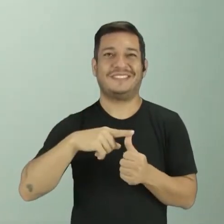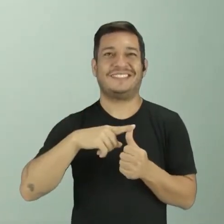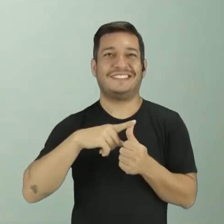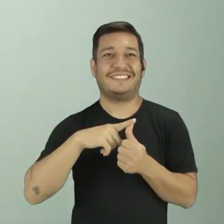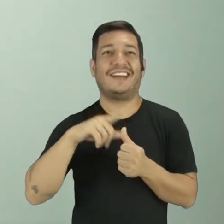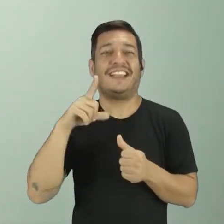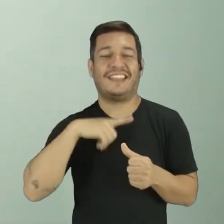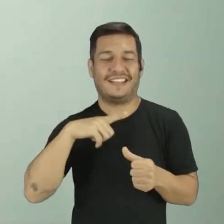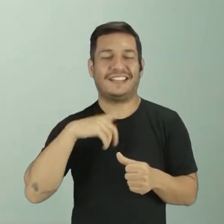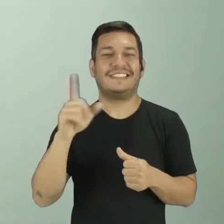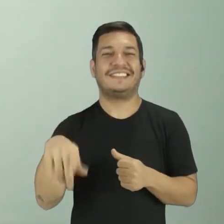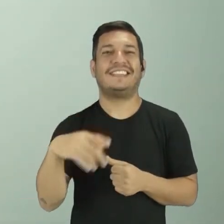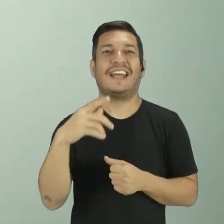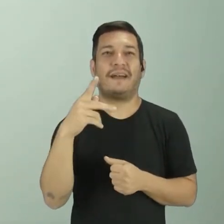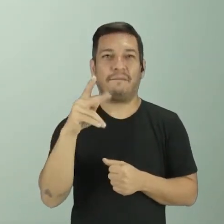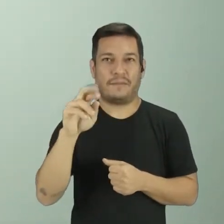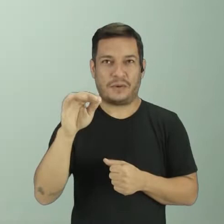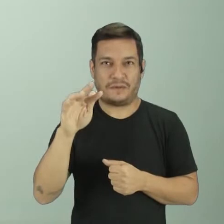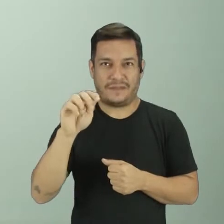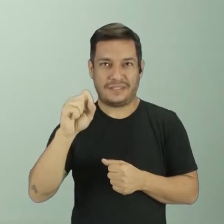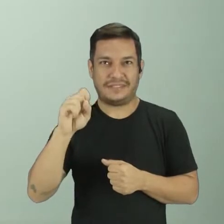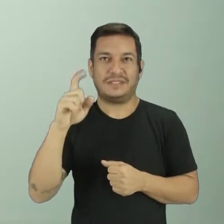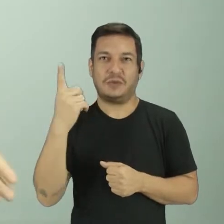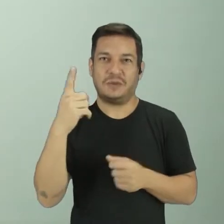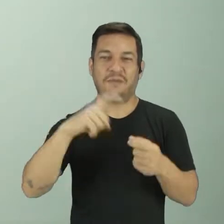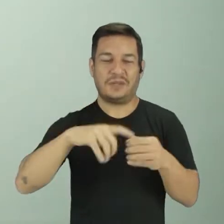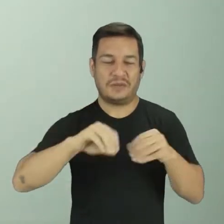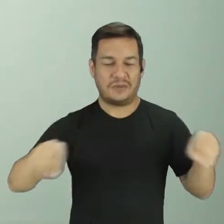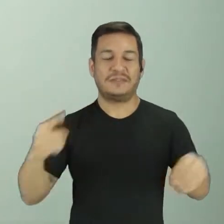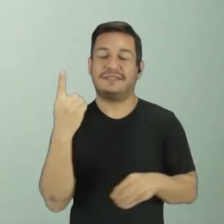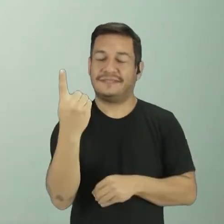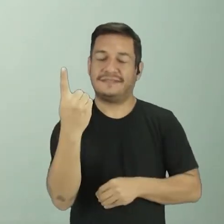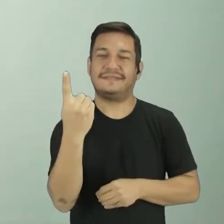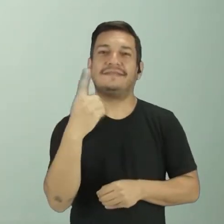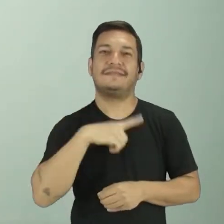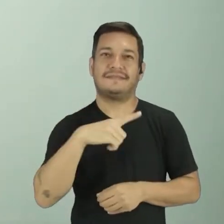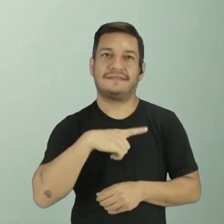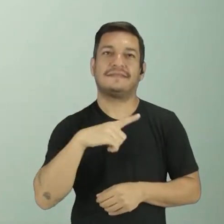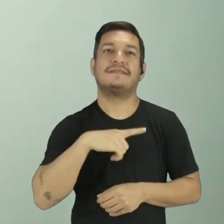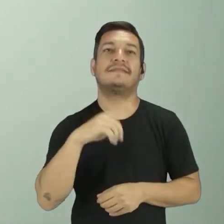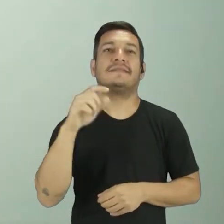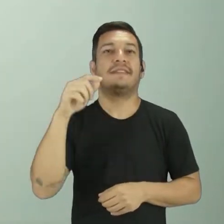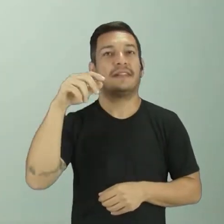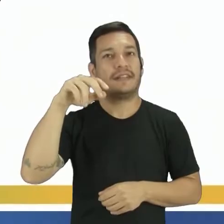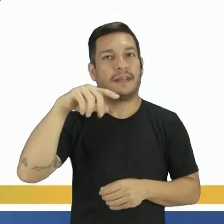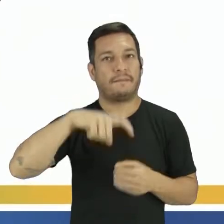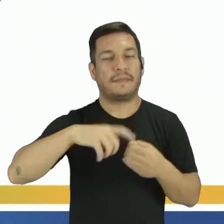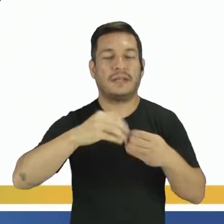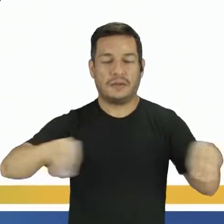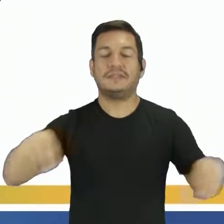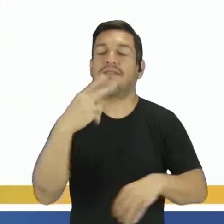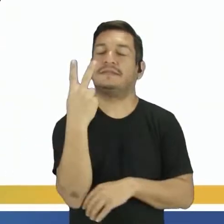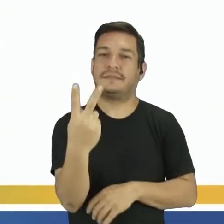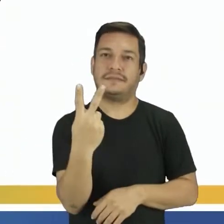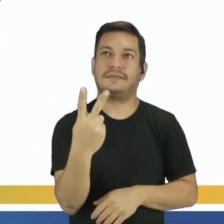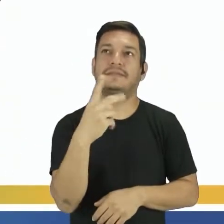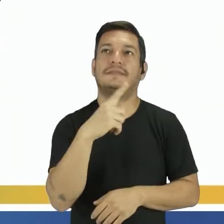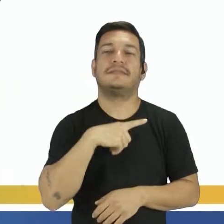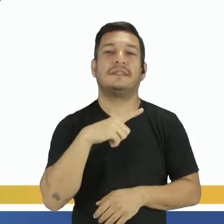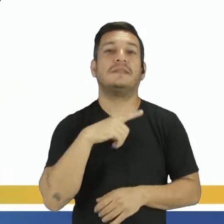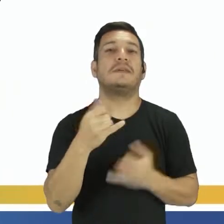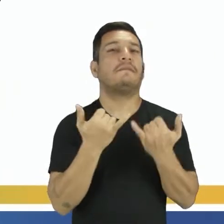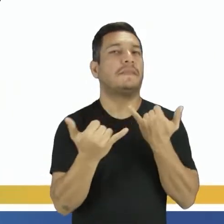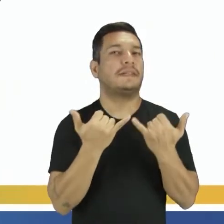lá na prófase 1 da meiose 1. Os eventos que acontecem na meiose 2, como vocês podem ver no quadro, eles são